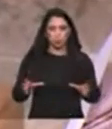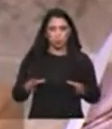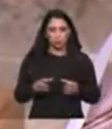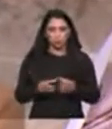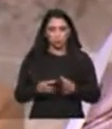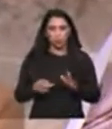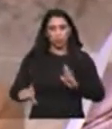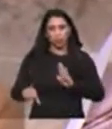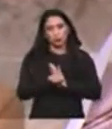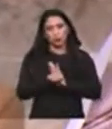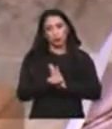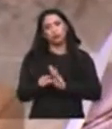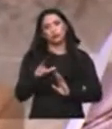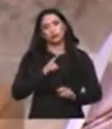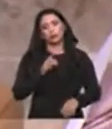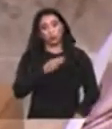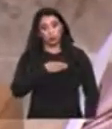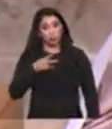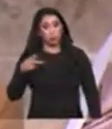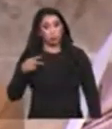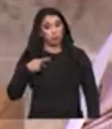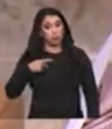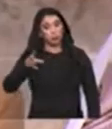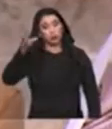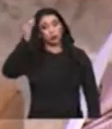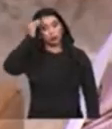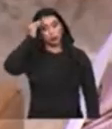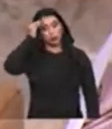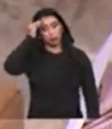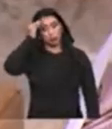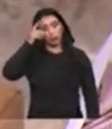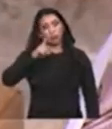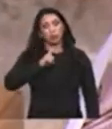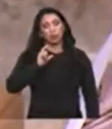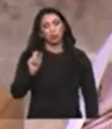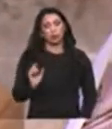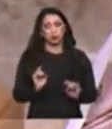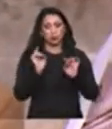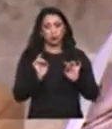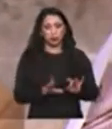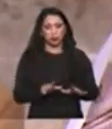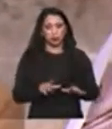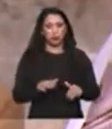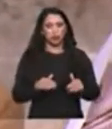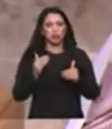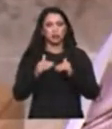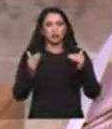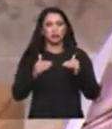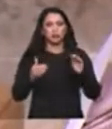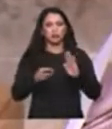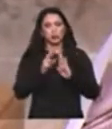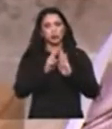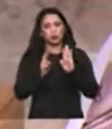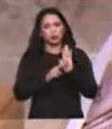Estão presentes para nós, Ministério Público, pelo entendimento, os pressupostos de existência e de desenvolvimento válido e regular do